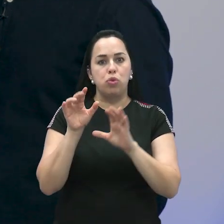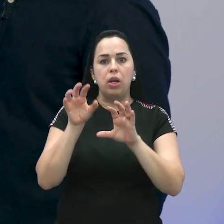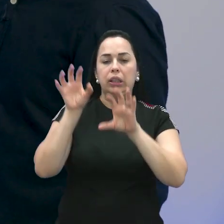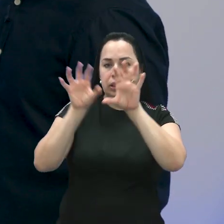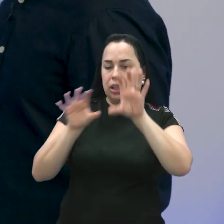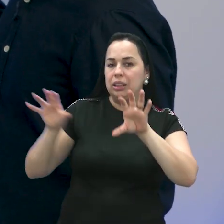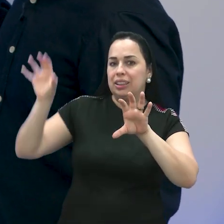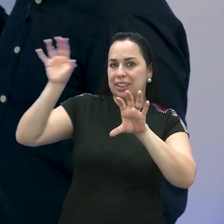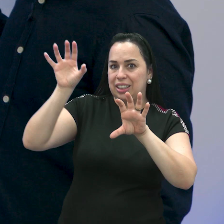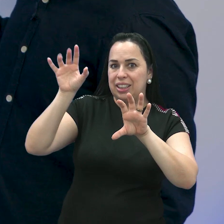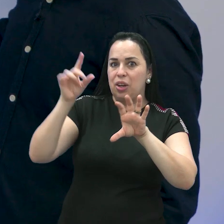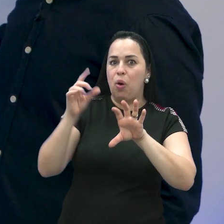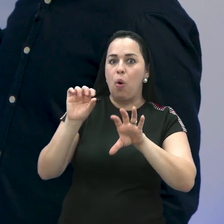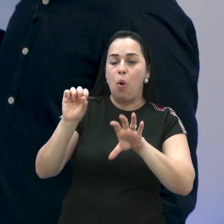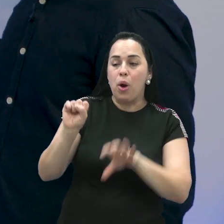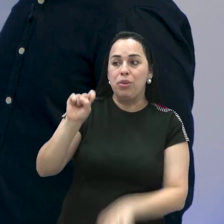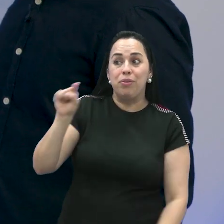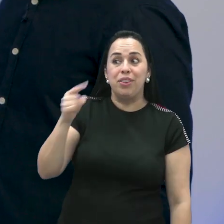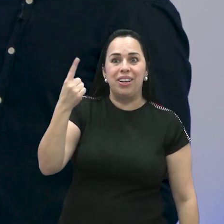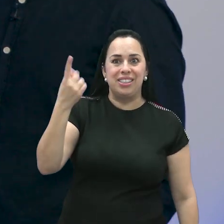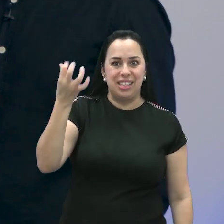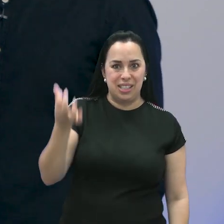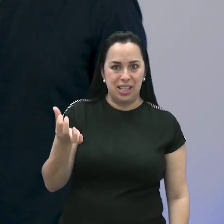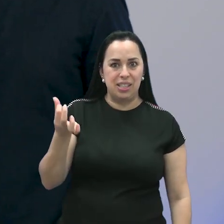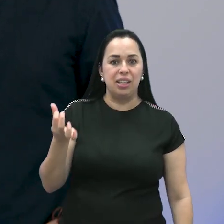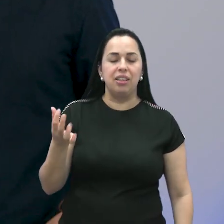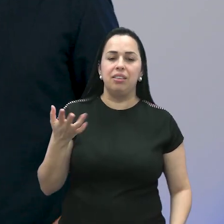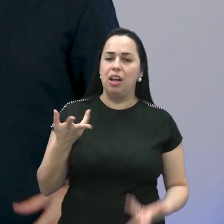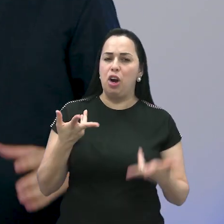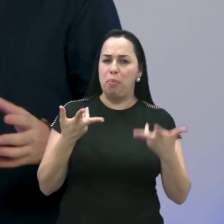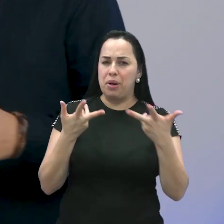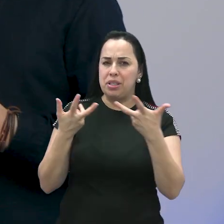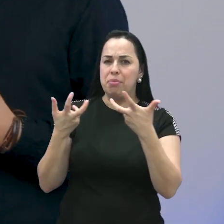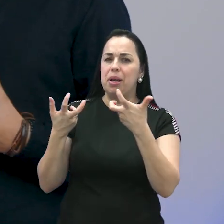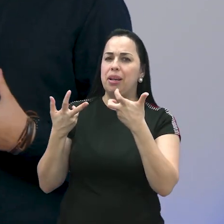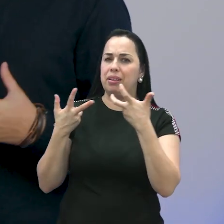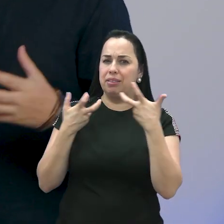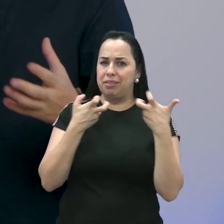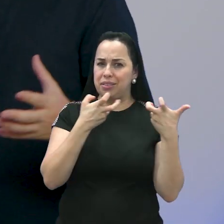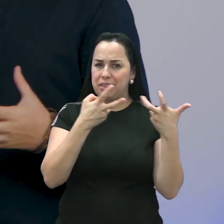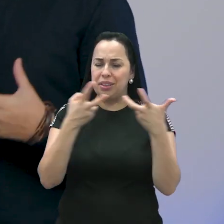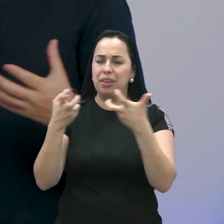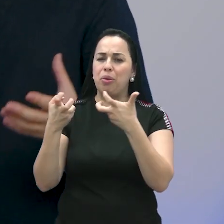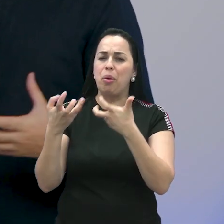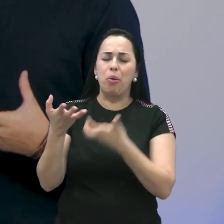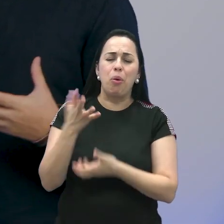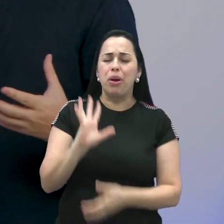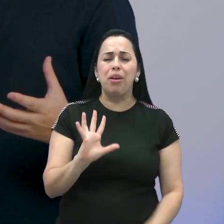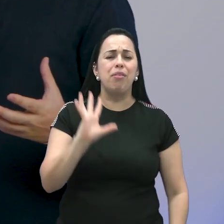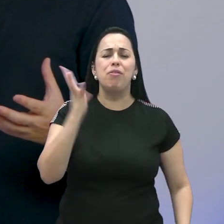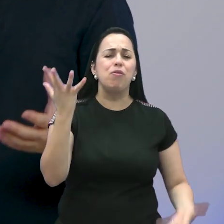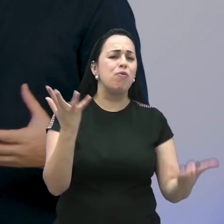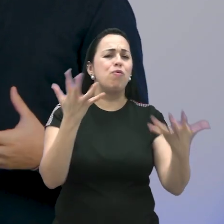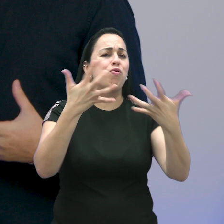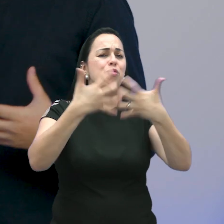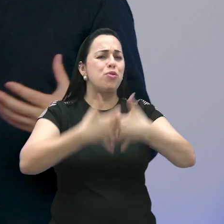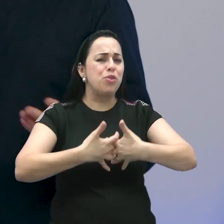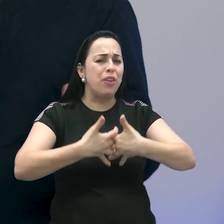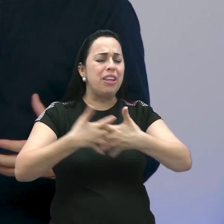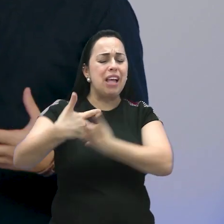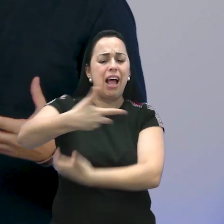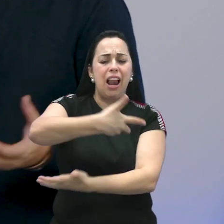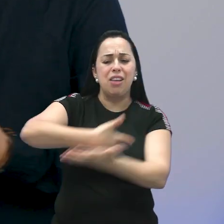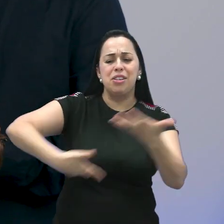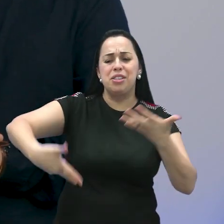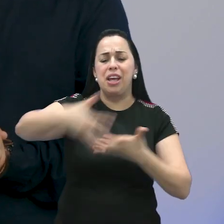né, ficaram ali, outros, um número de 8,16%. É uma forma da gente entender um pouco mais das dinâmicas, né,